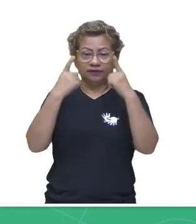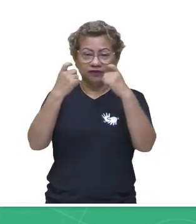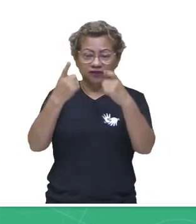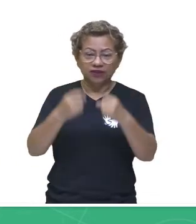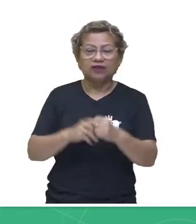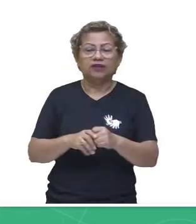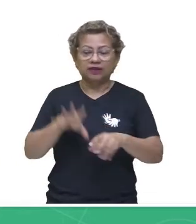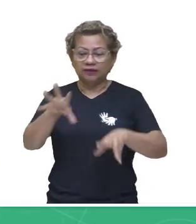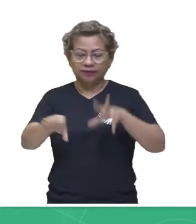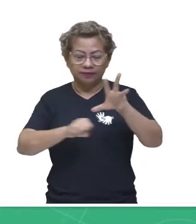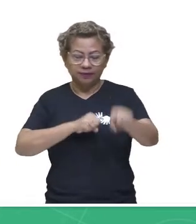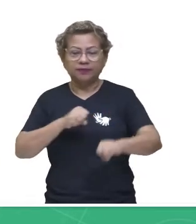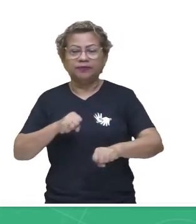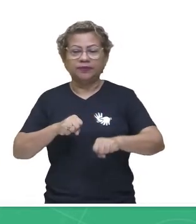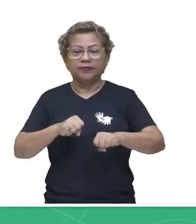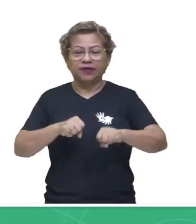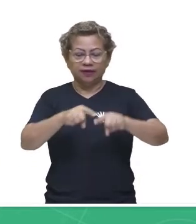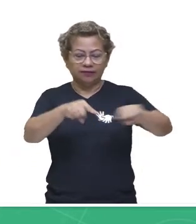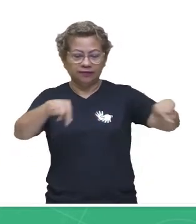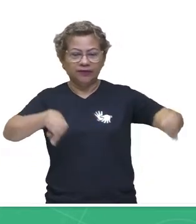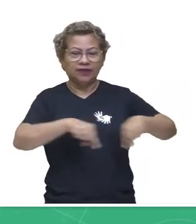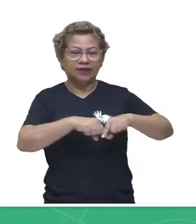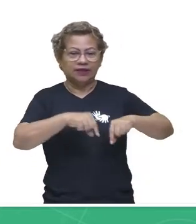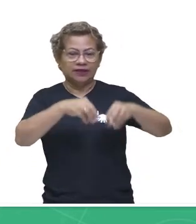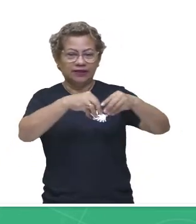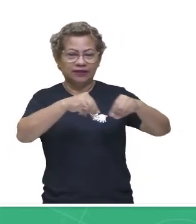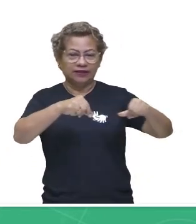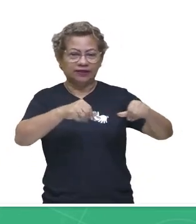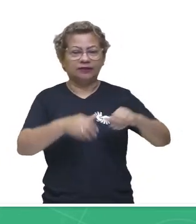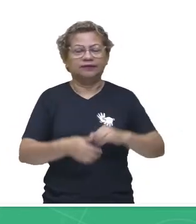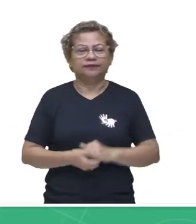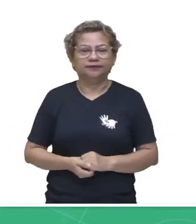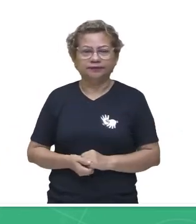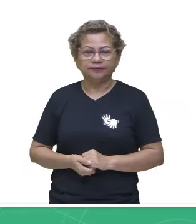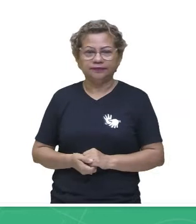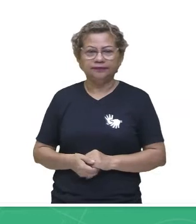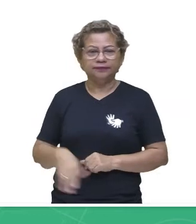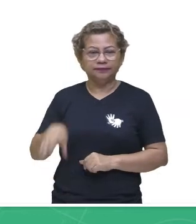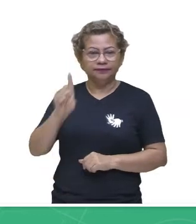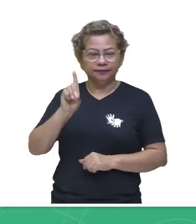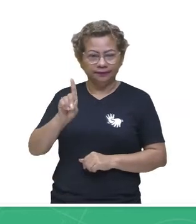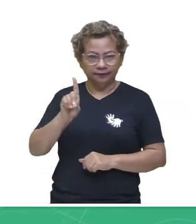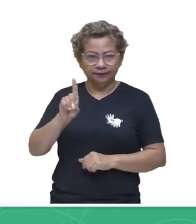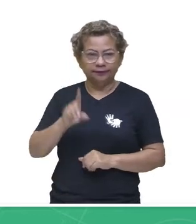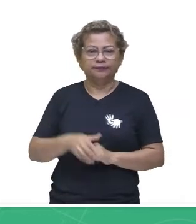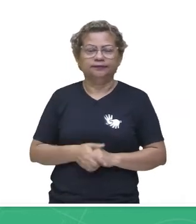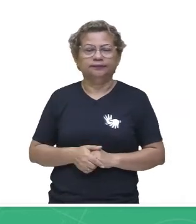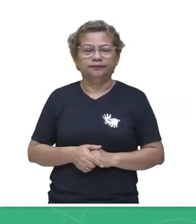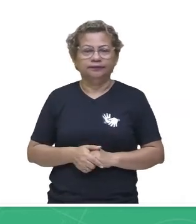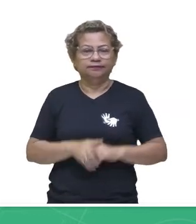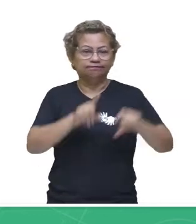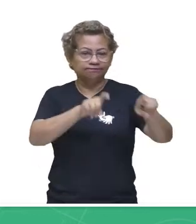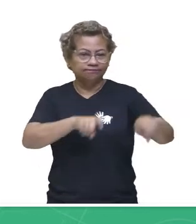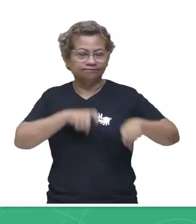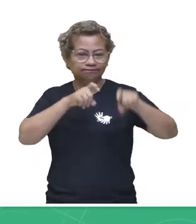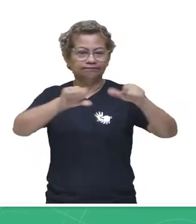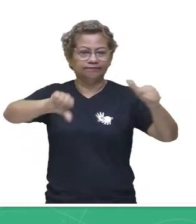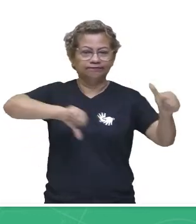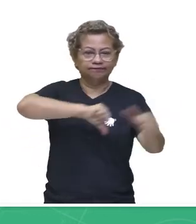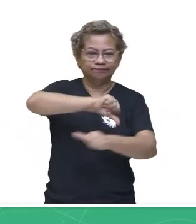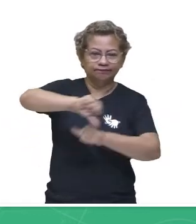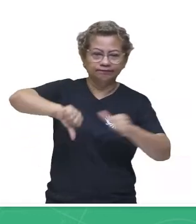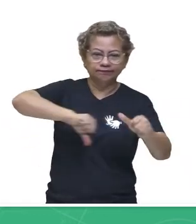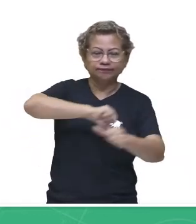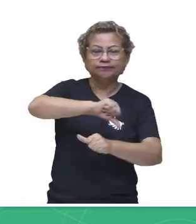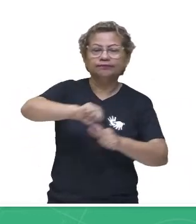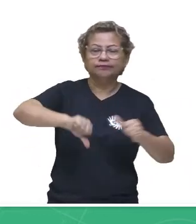e acentuado êxodo rural. Letra D, acentuado êxodo rural, mudanças no destino das